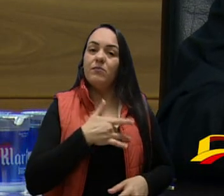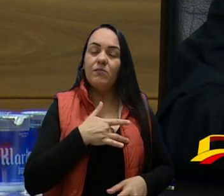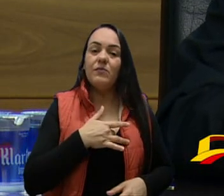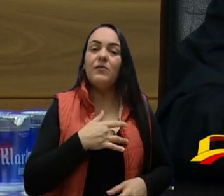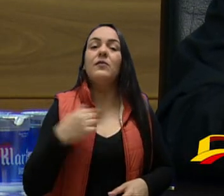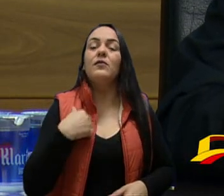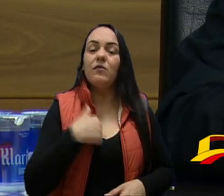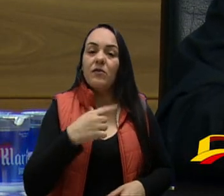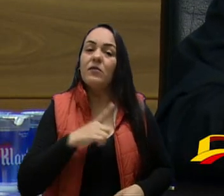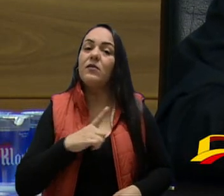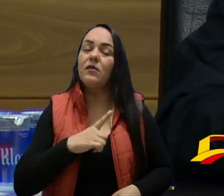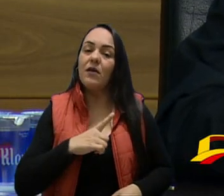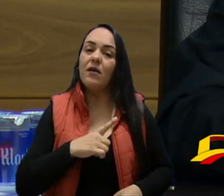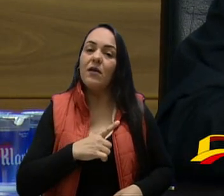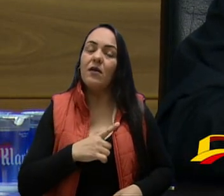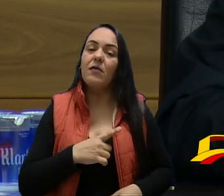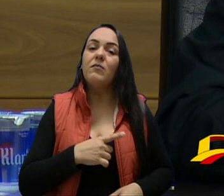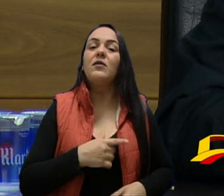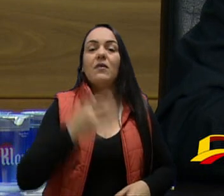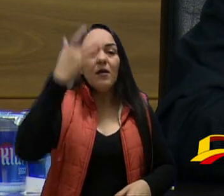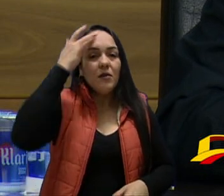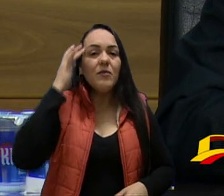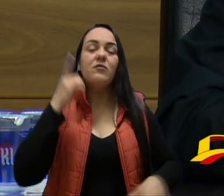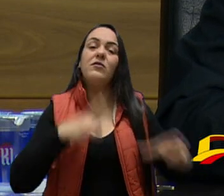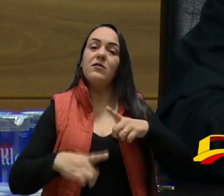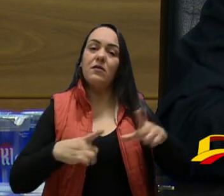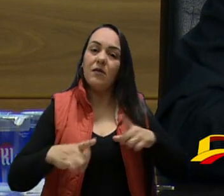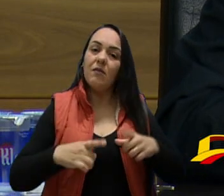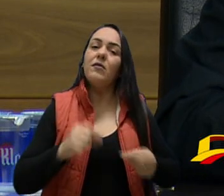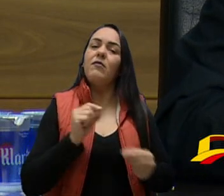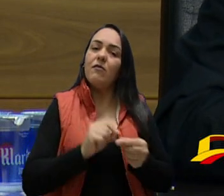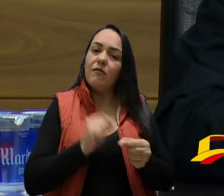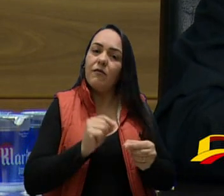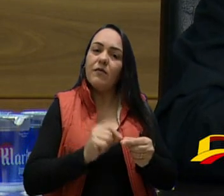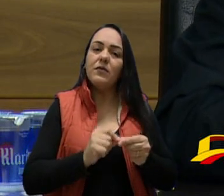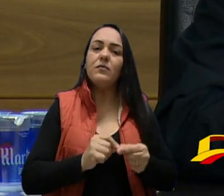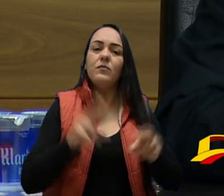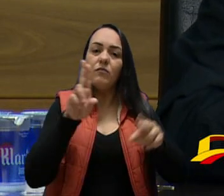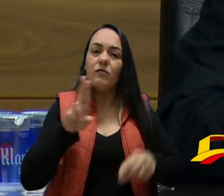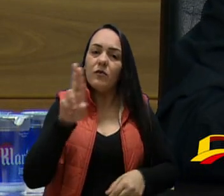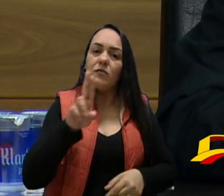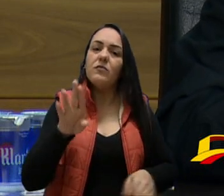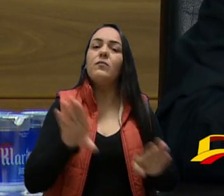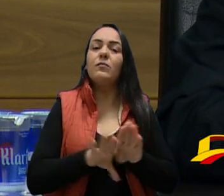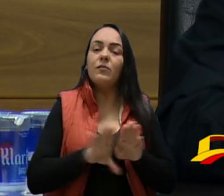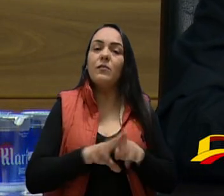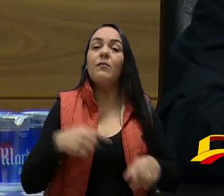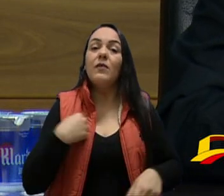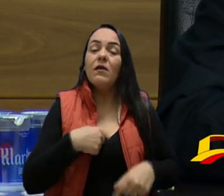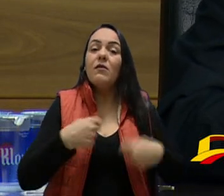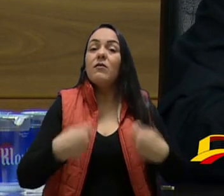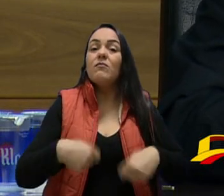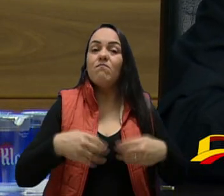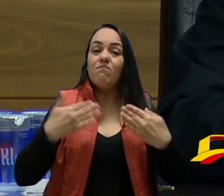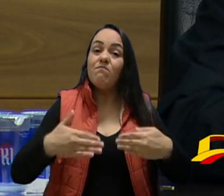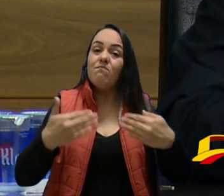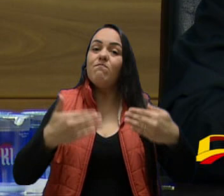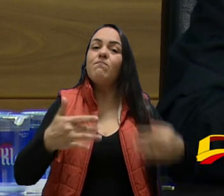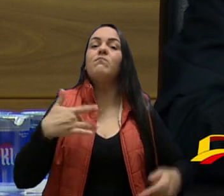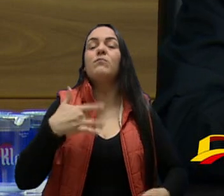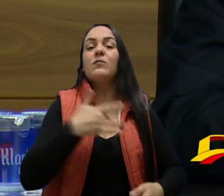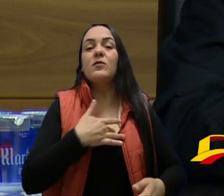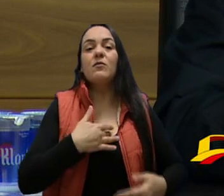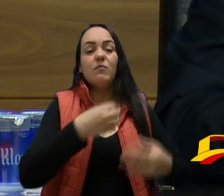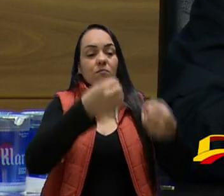temos teste para fazer no funcionários da saúde e assim vamos fazer agora existe muitos critérios que o ministério nos coloca